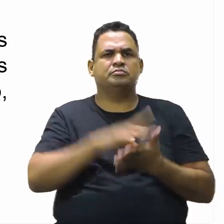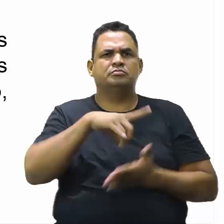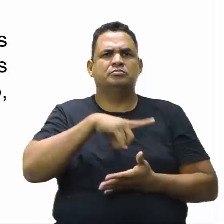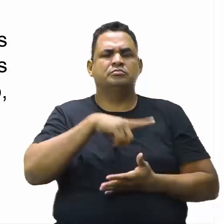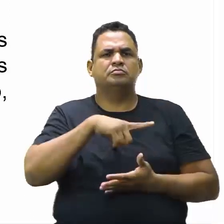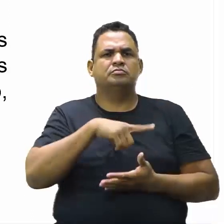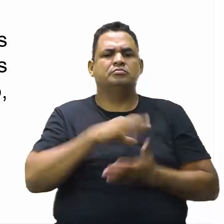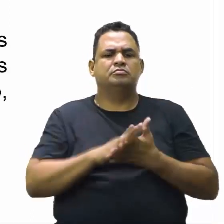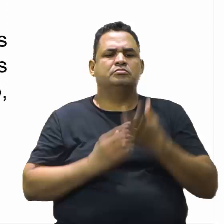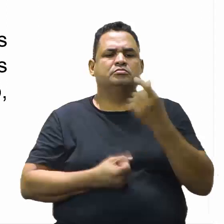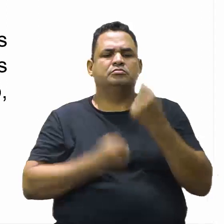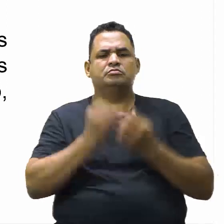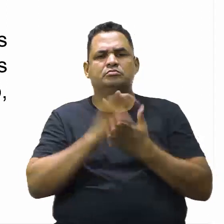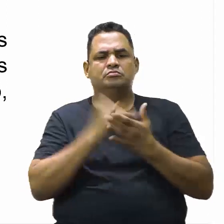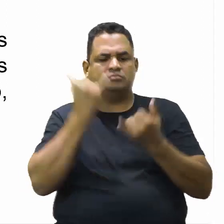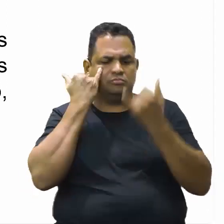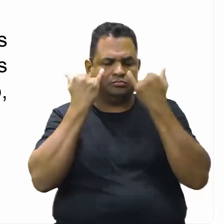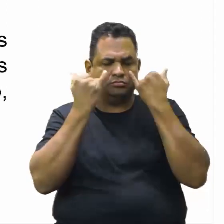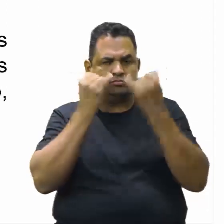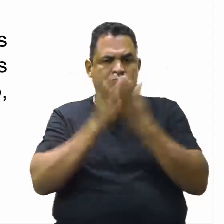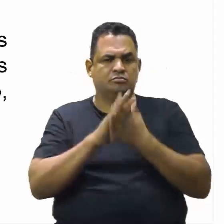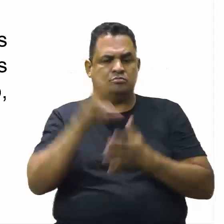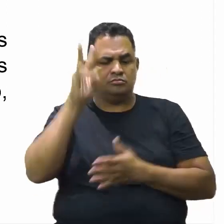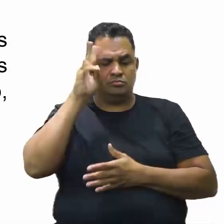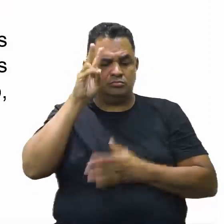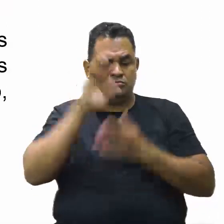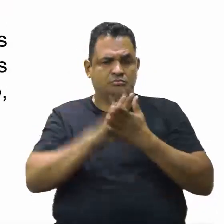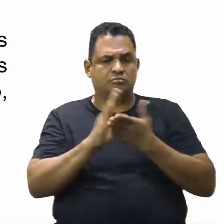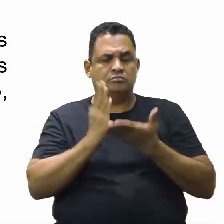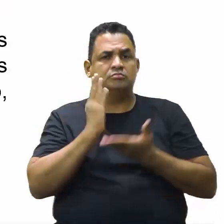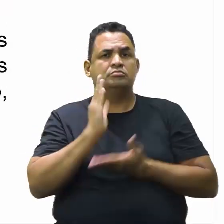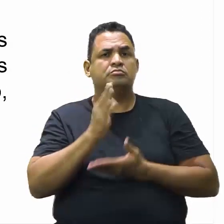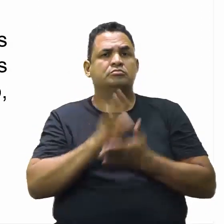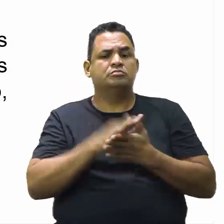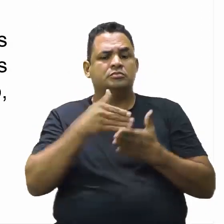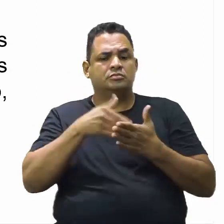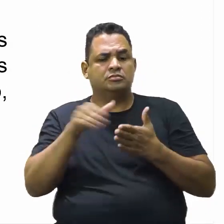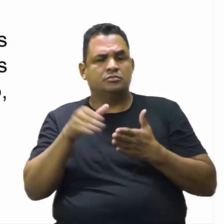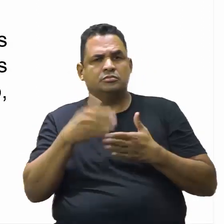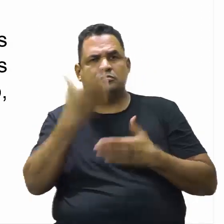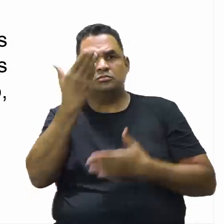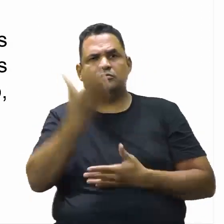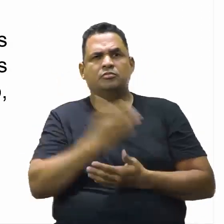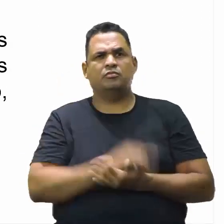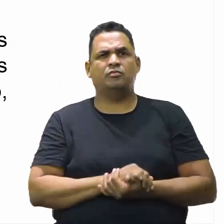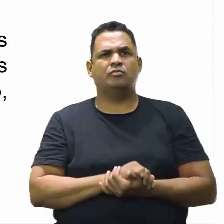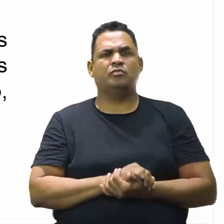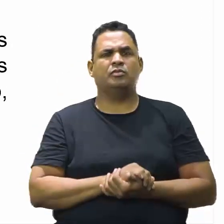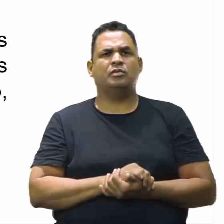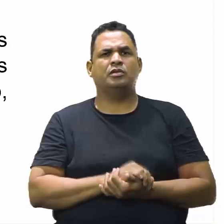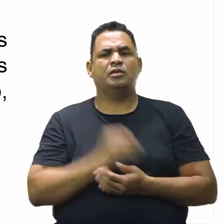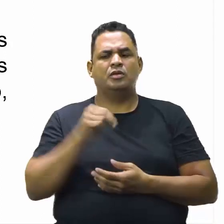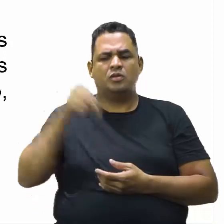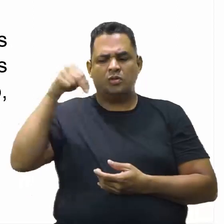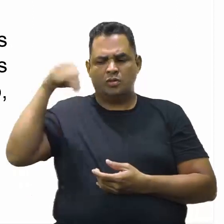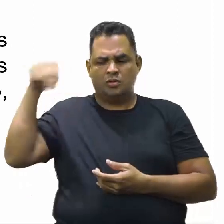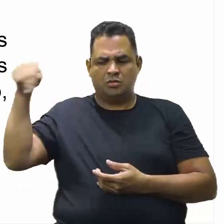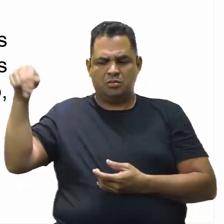aí algumas informações históricas que a gente já consegue eliminar, como essa questão do